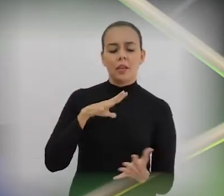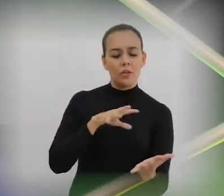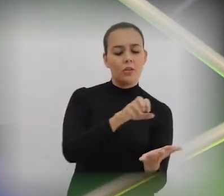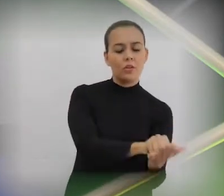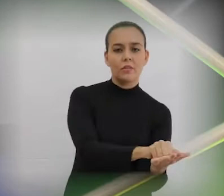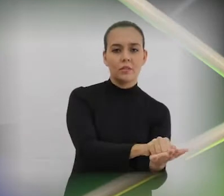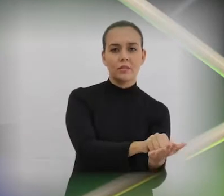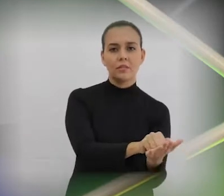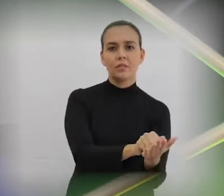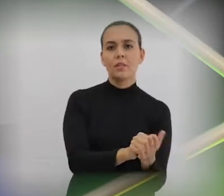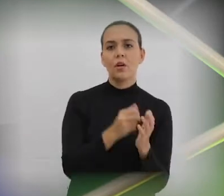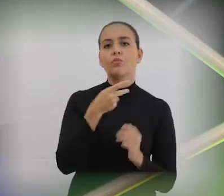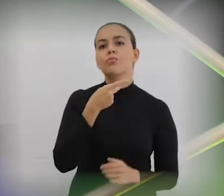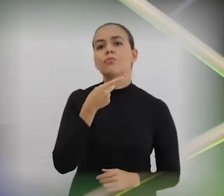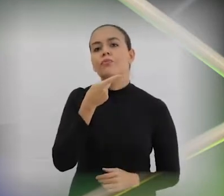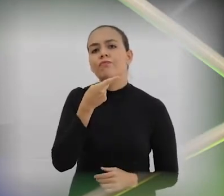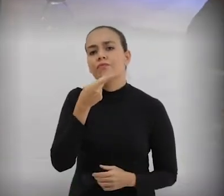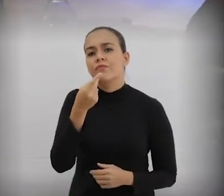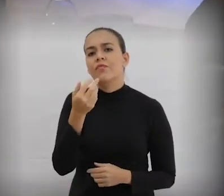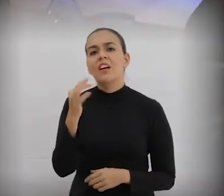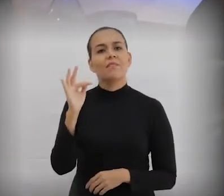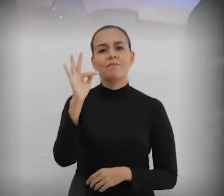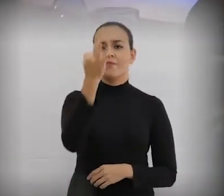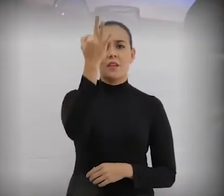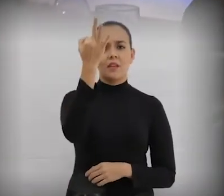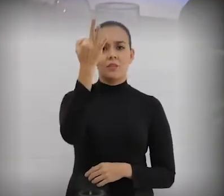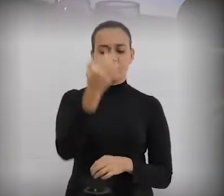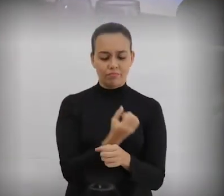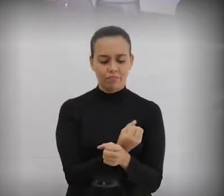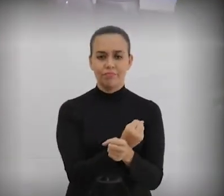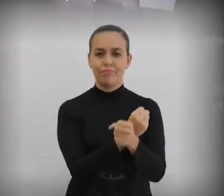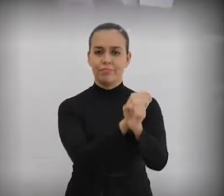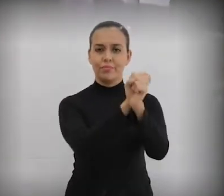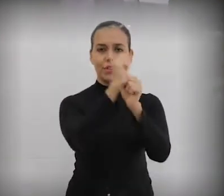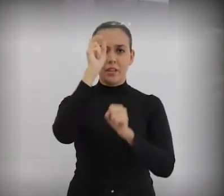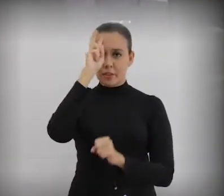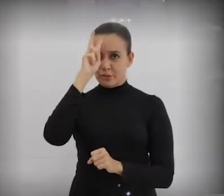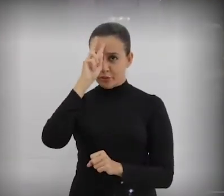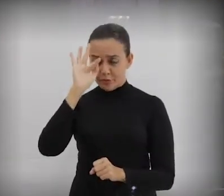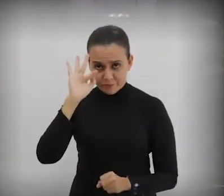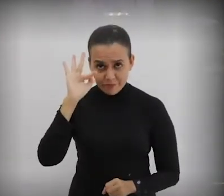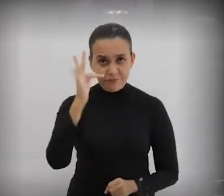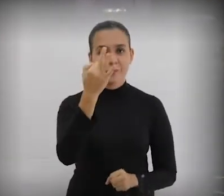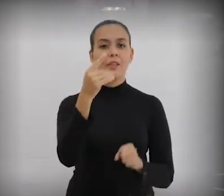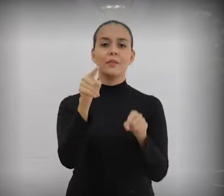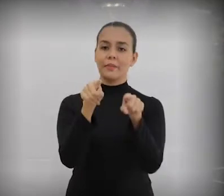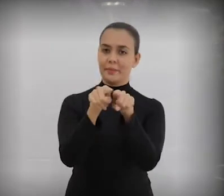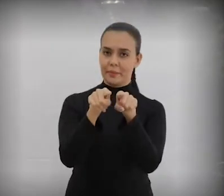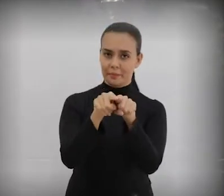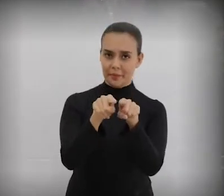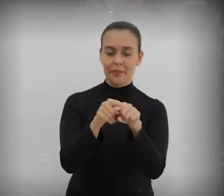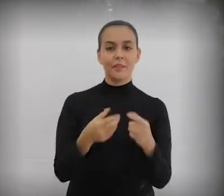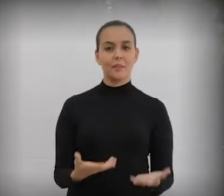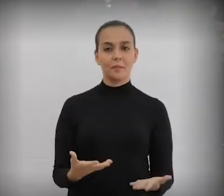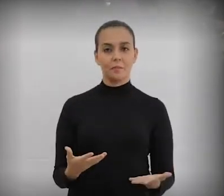contaram uma história falsa da escravidão, contaram a história falsa de que as pessoas